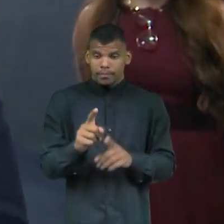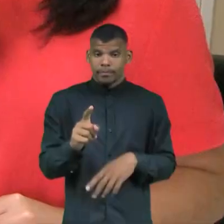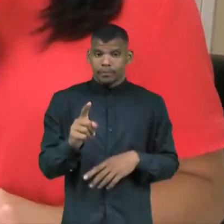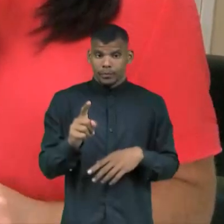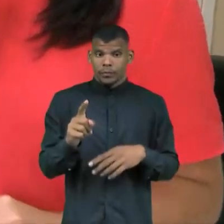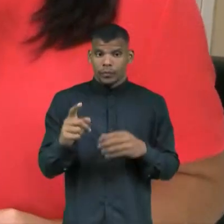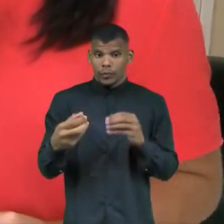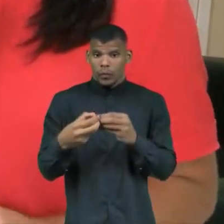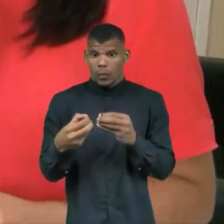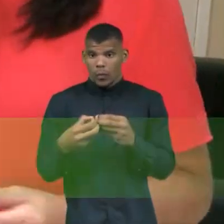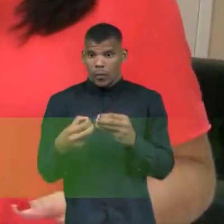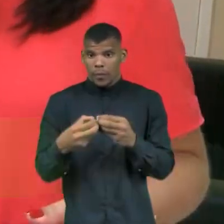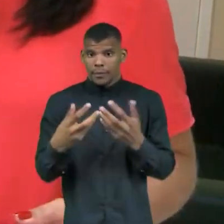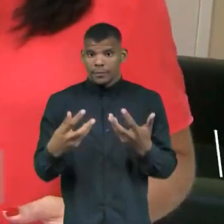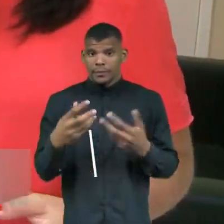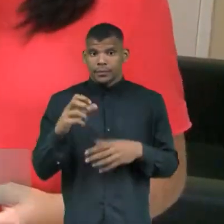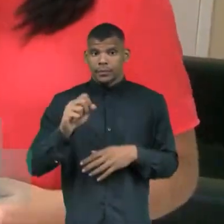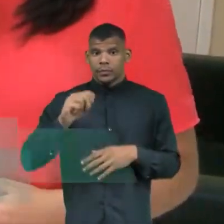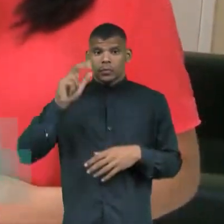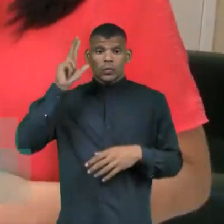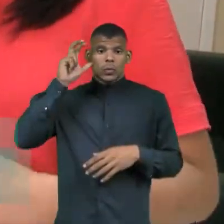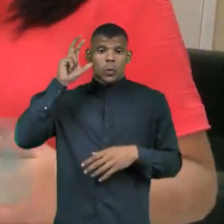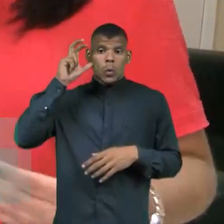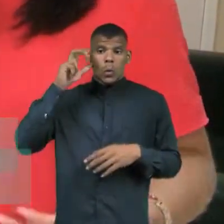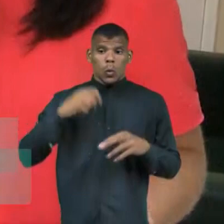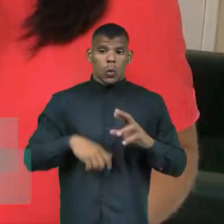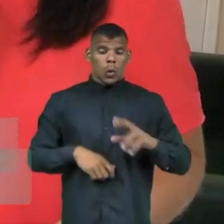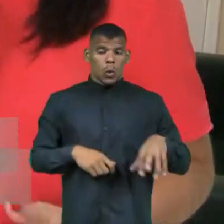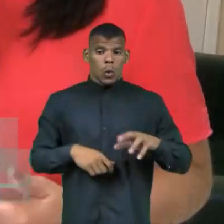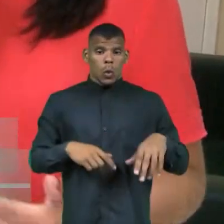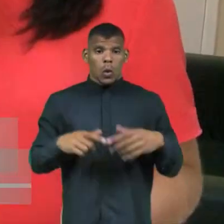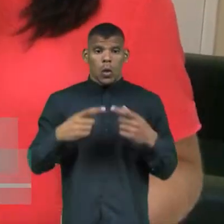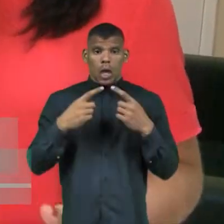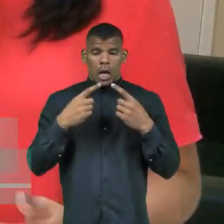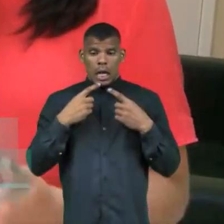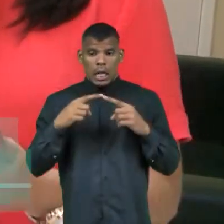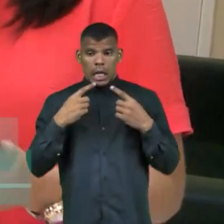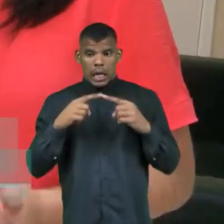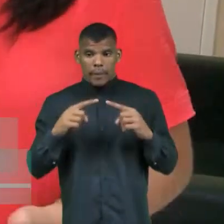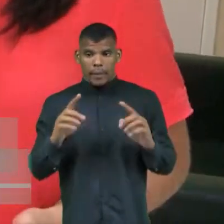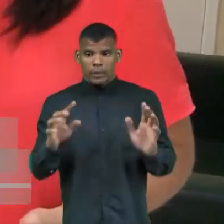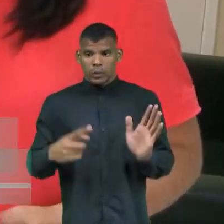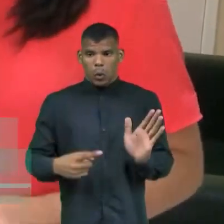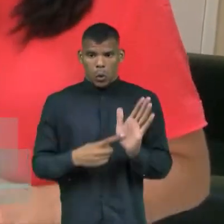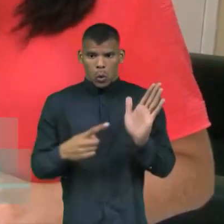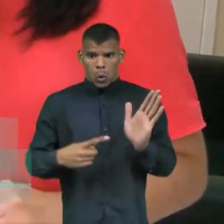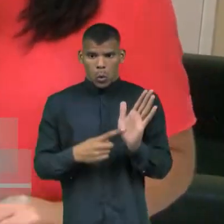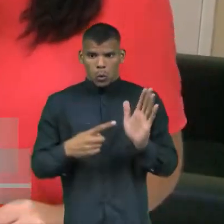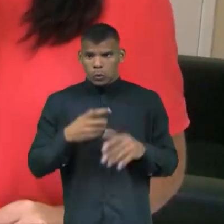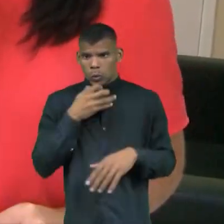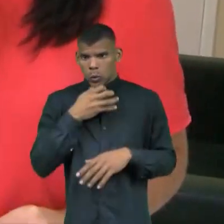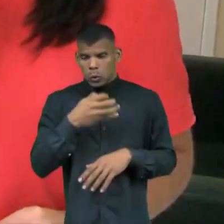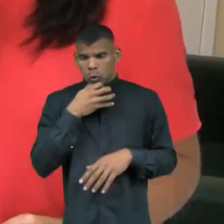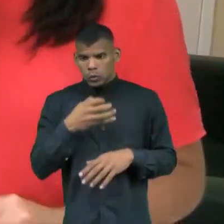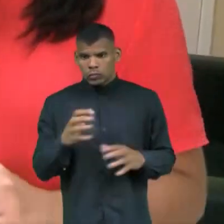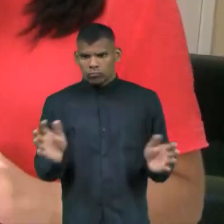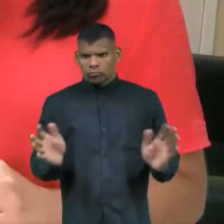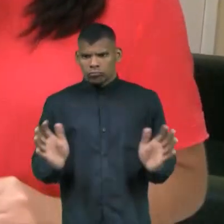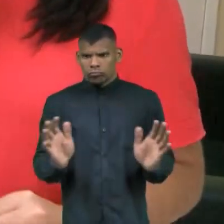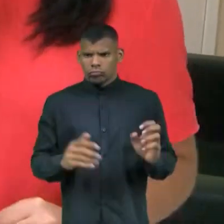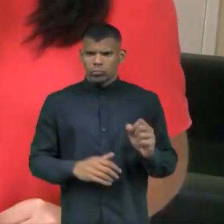parlamento. A ouvidoria não é apenas um canal de reclamações, denúncias ou críticas. Por meio da